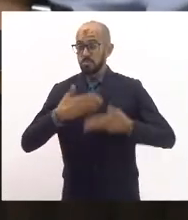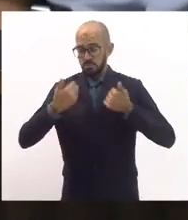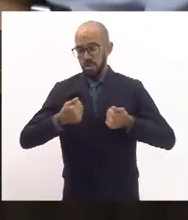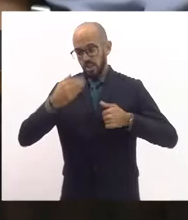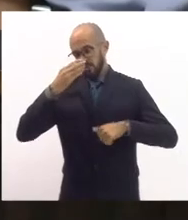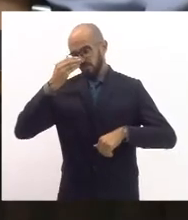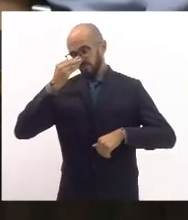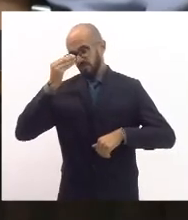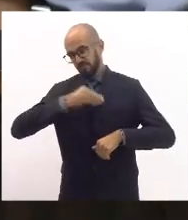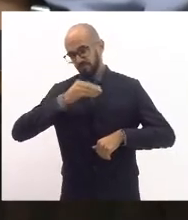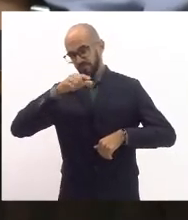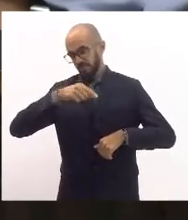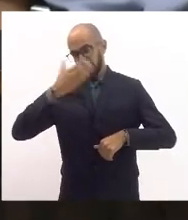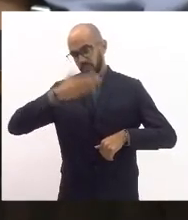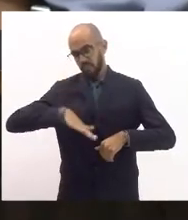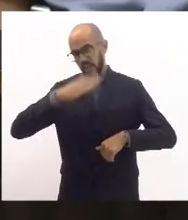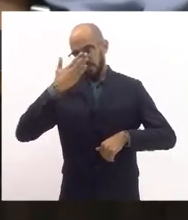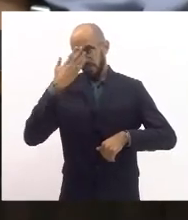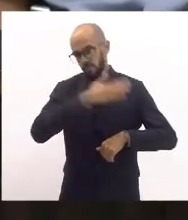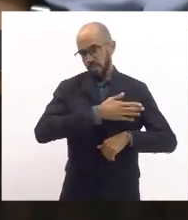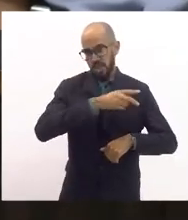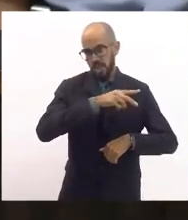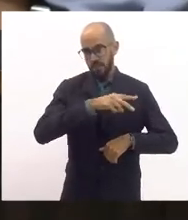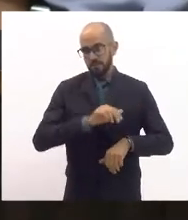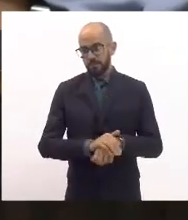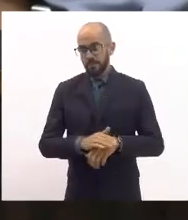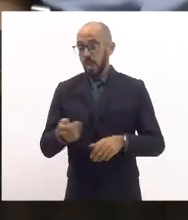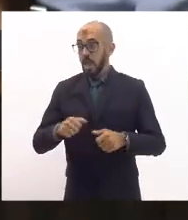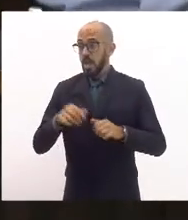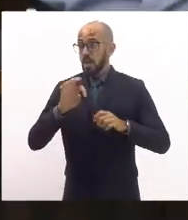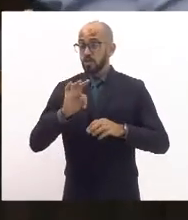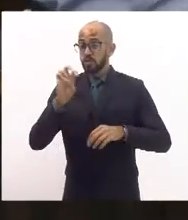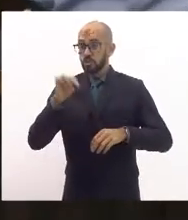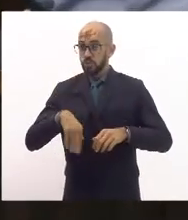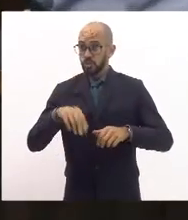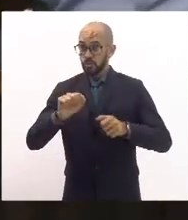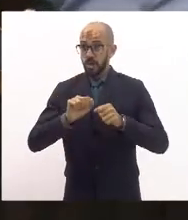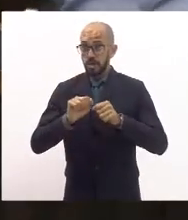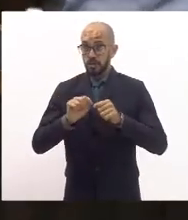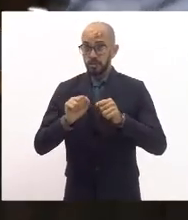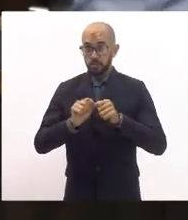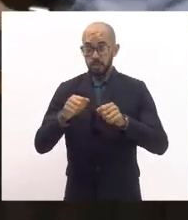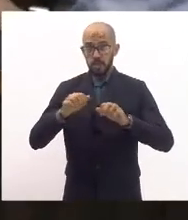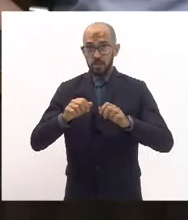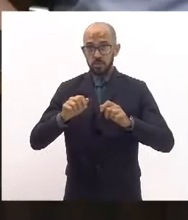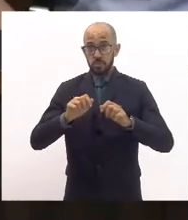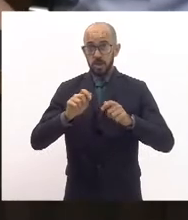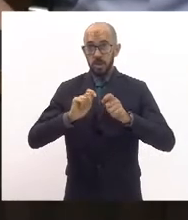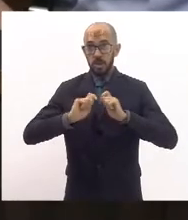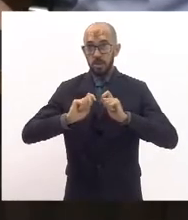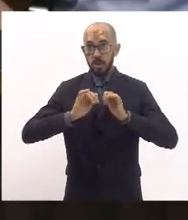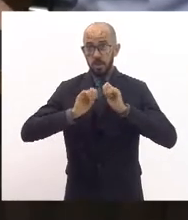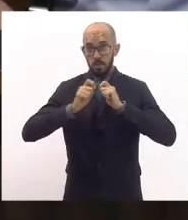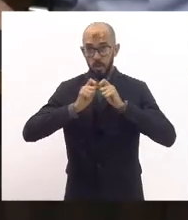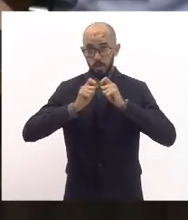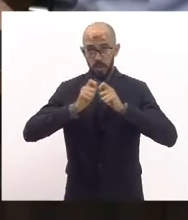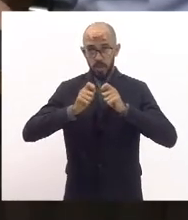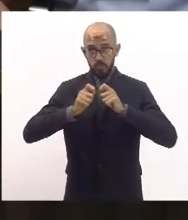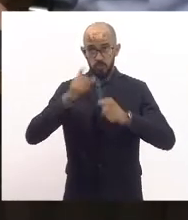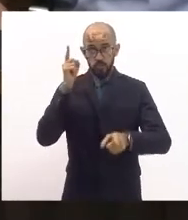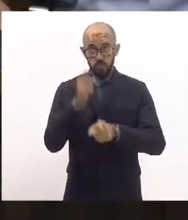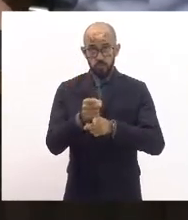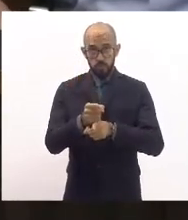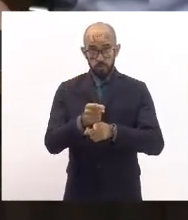como todos sabem tinha fazer uma reportagem que denunciaria a exploração sexual infantil Quando foi descoberto